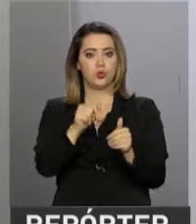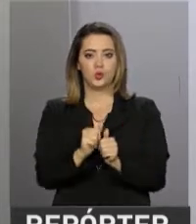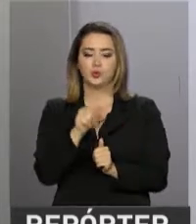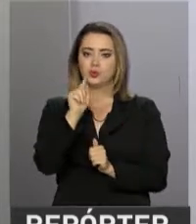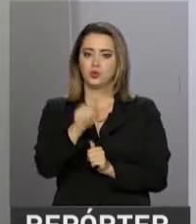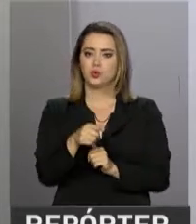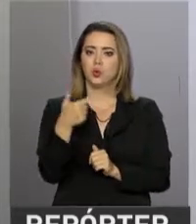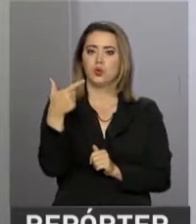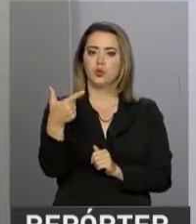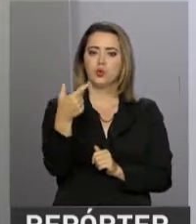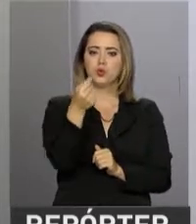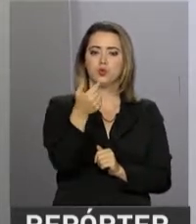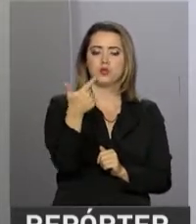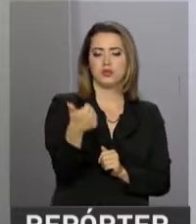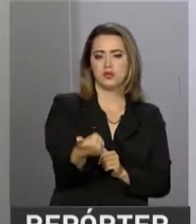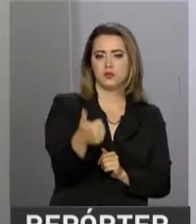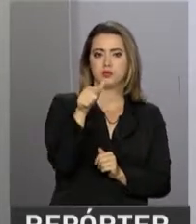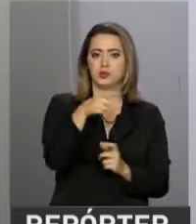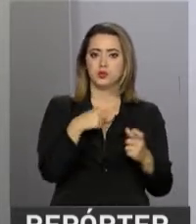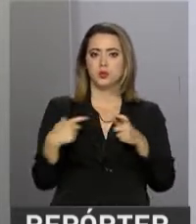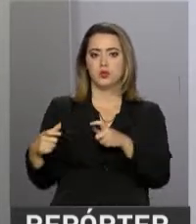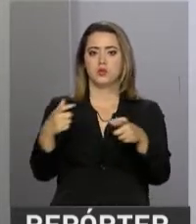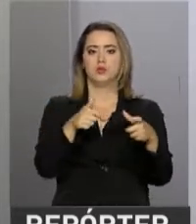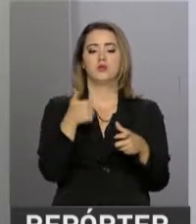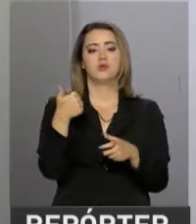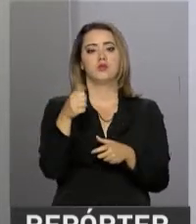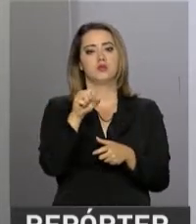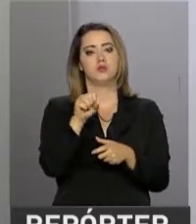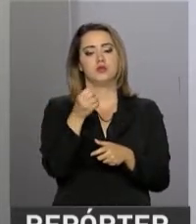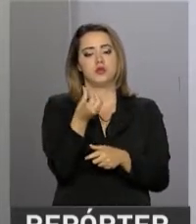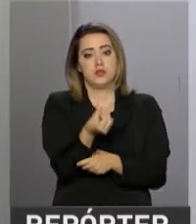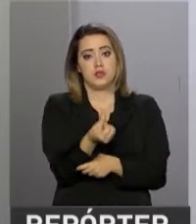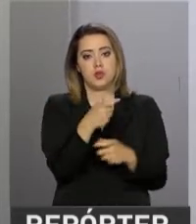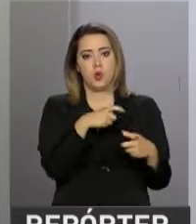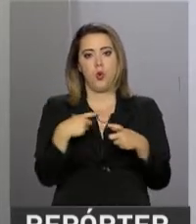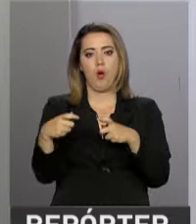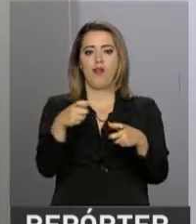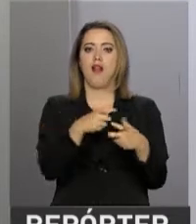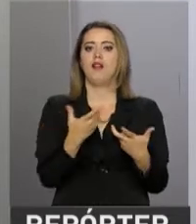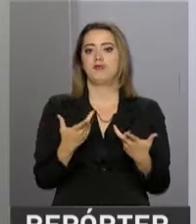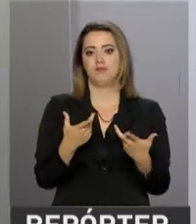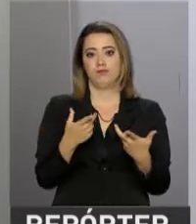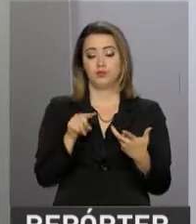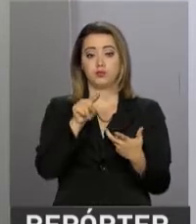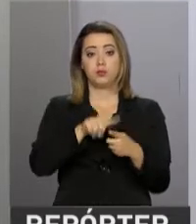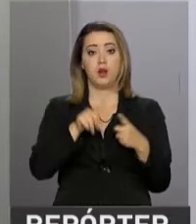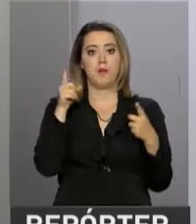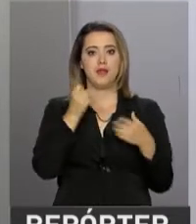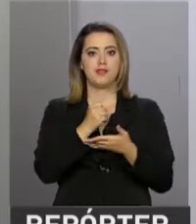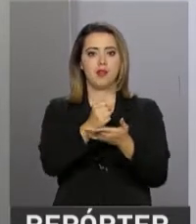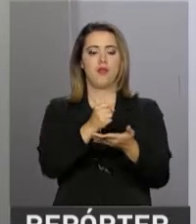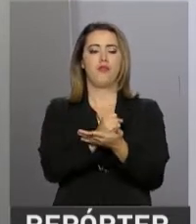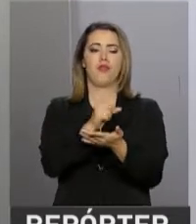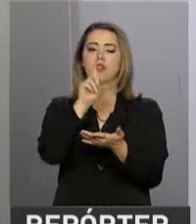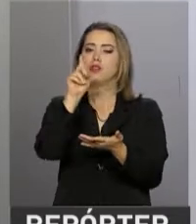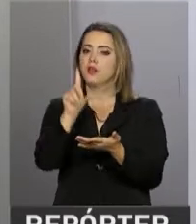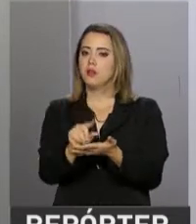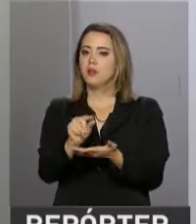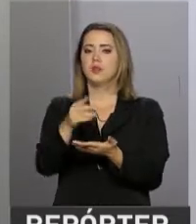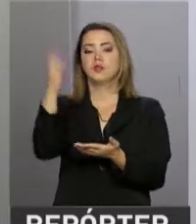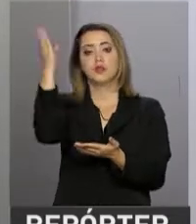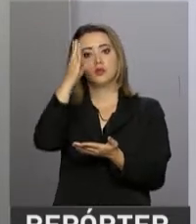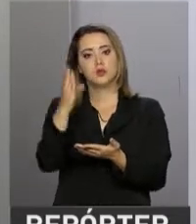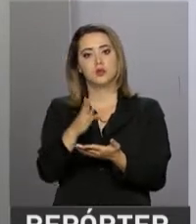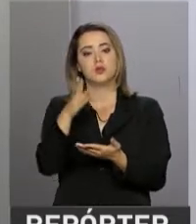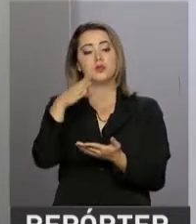são 221 unidades e 186 postos de coleta. Mas o número de doações ainda é baixo e a rede